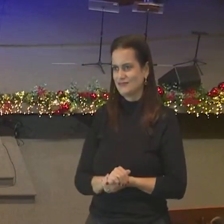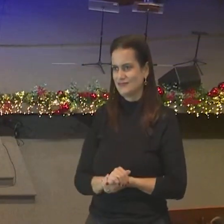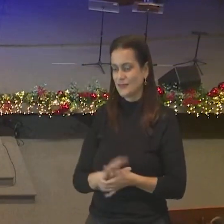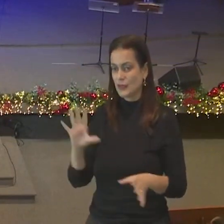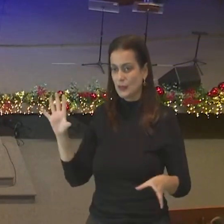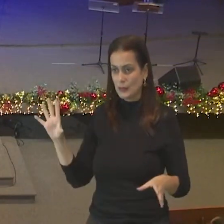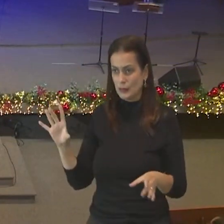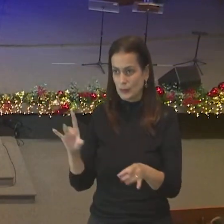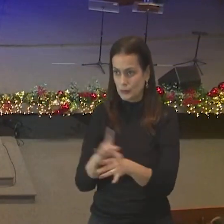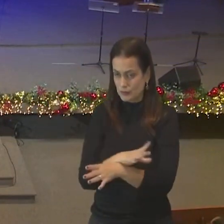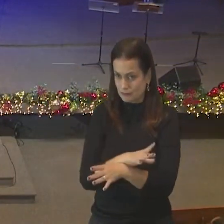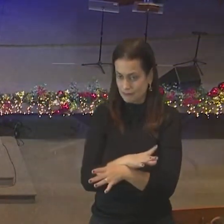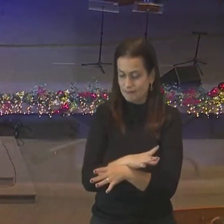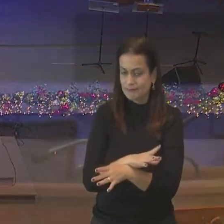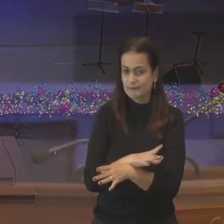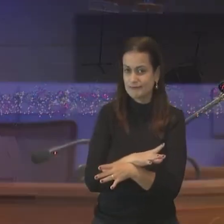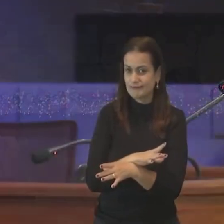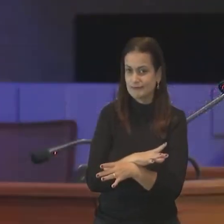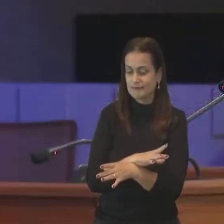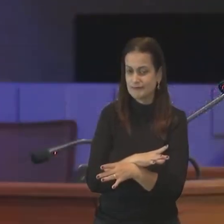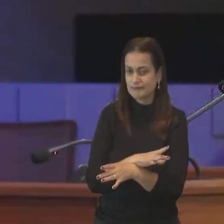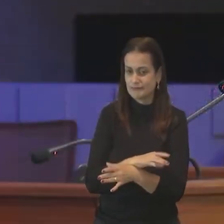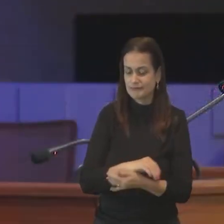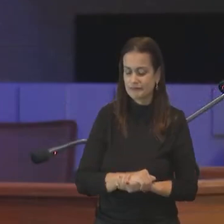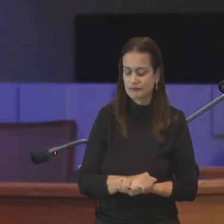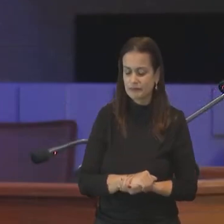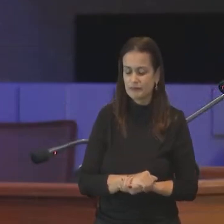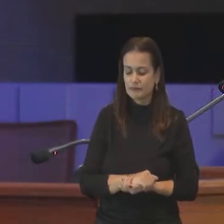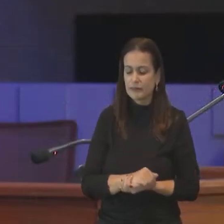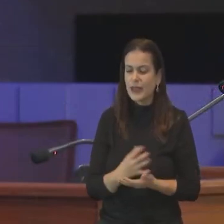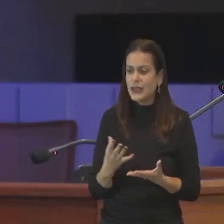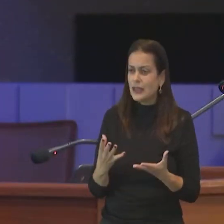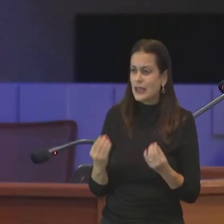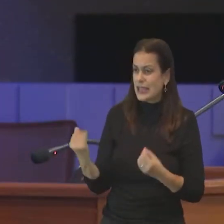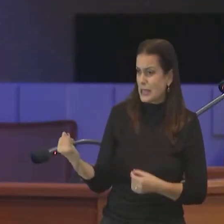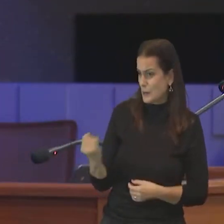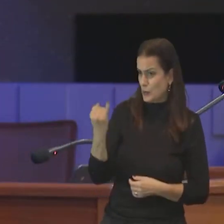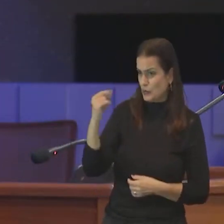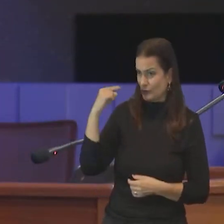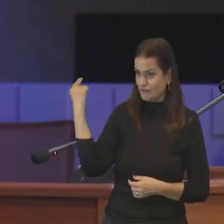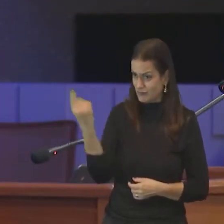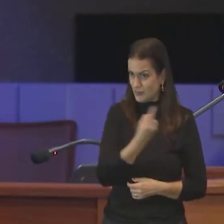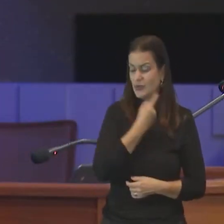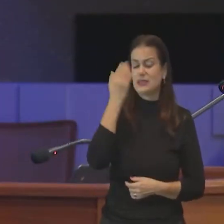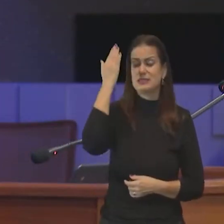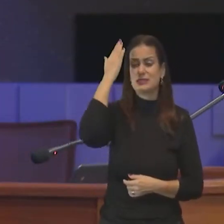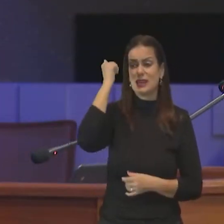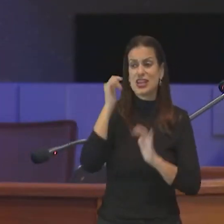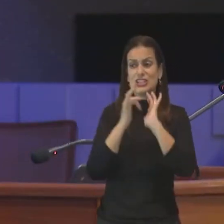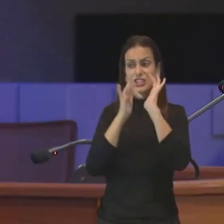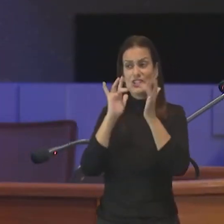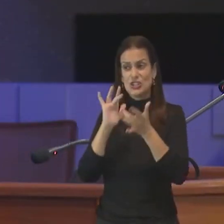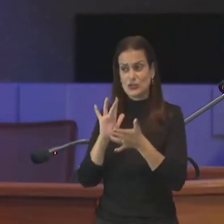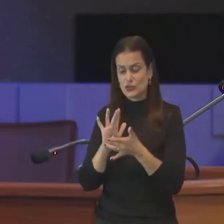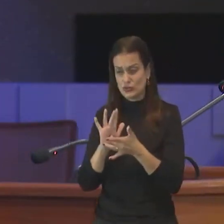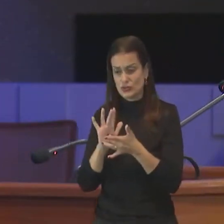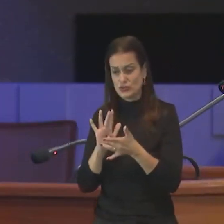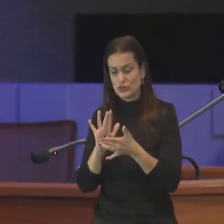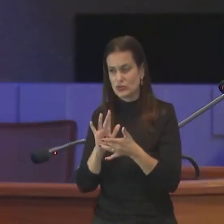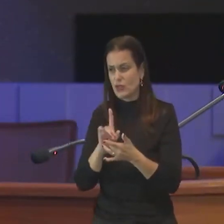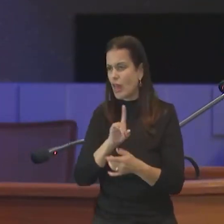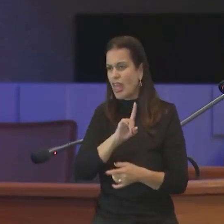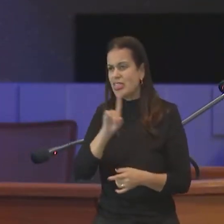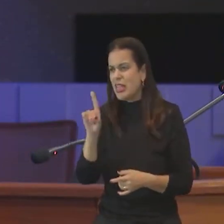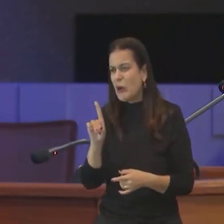Concluindo, meus irmãos, é muito importante que nós saibamos que Jesus não passou a mão